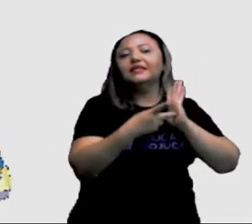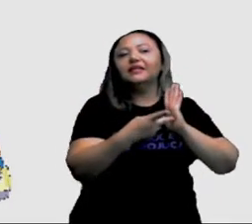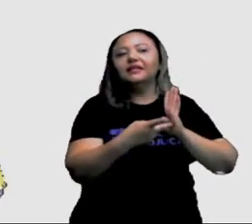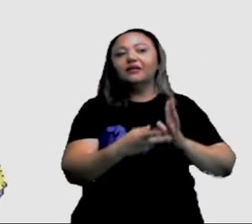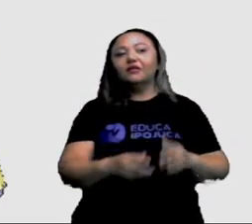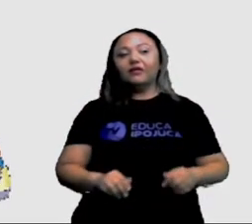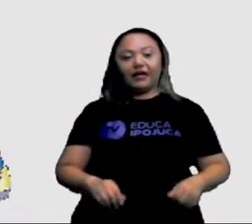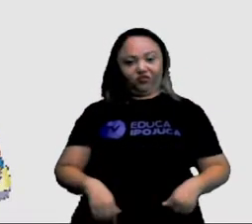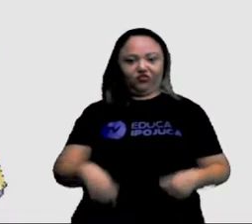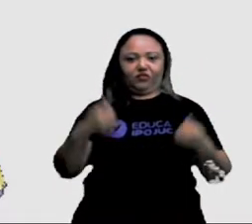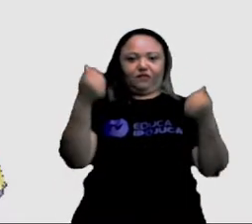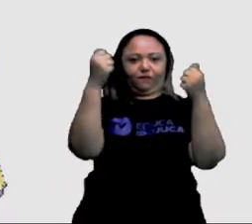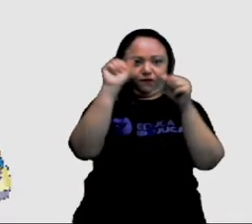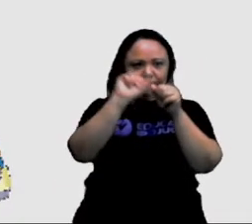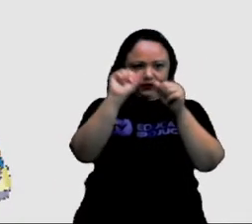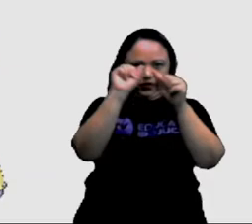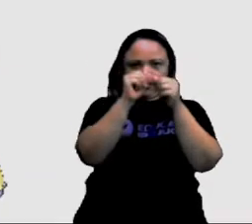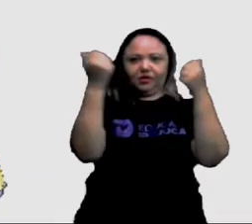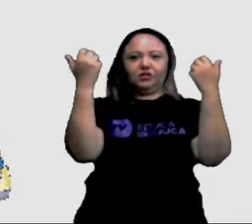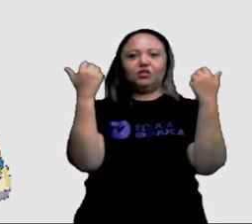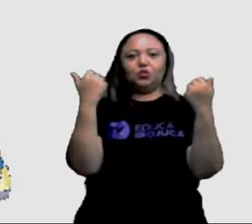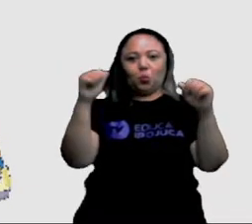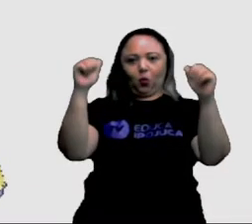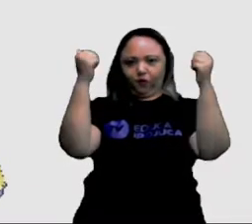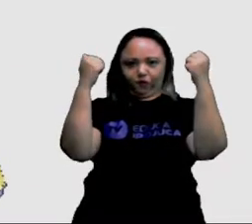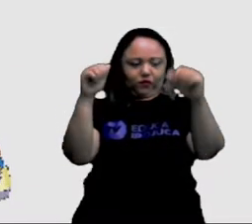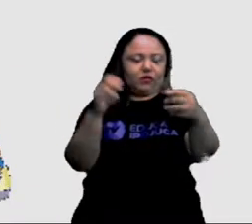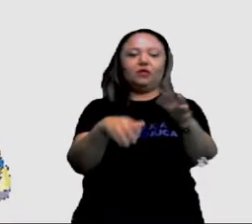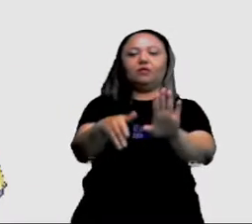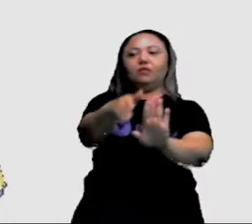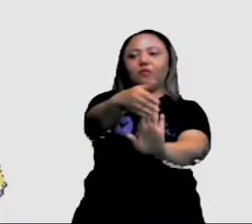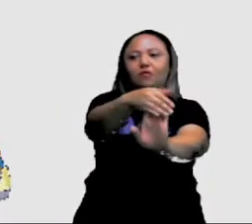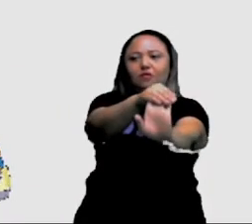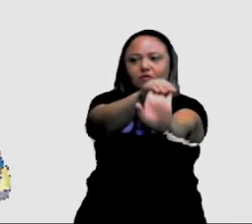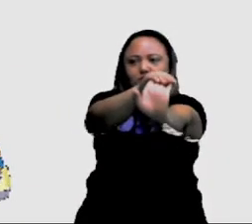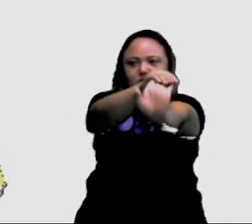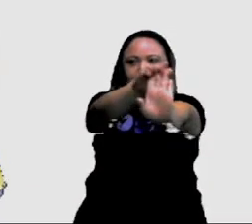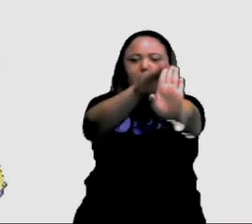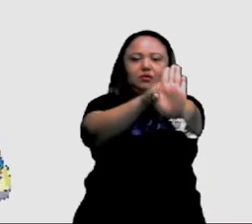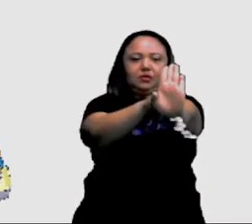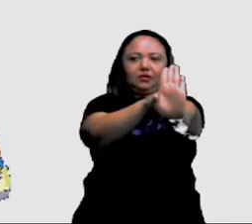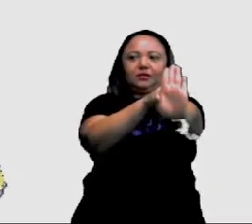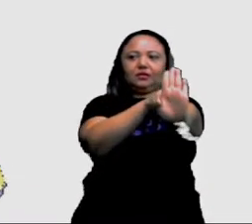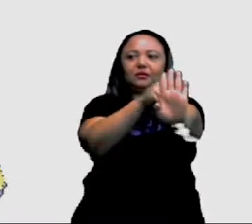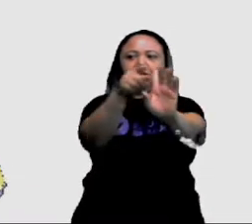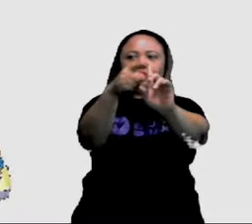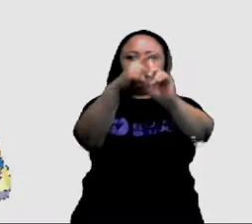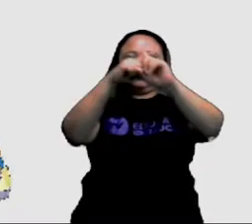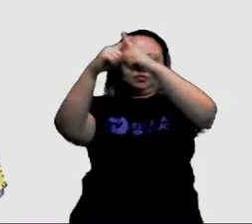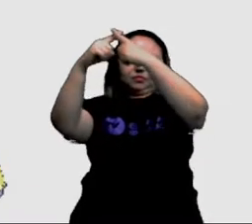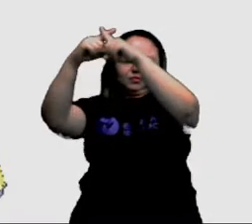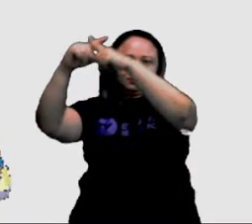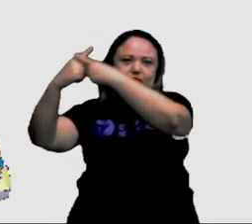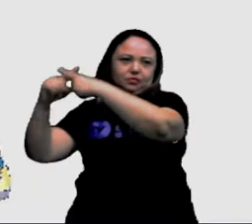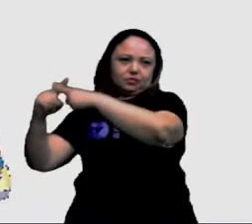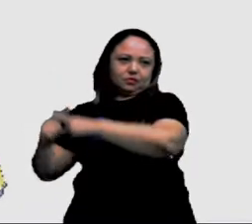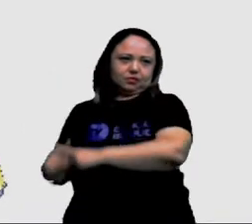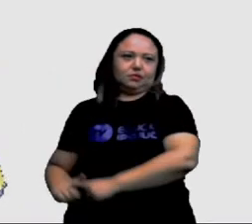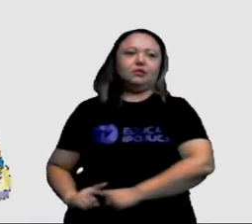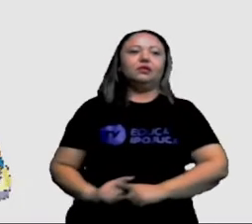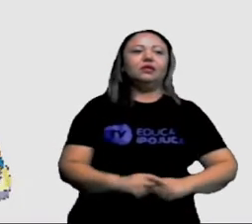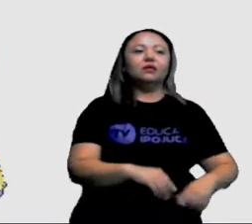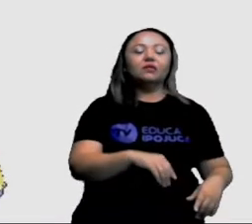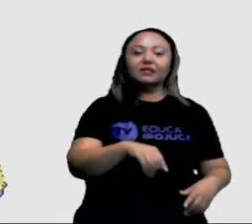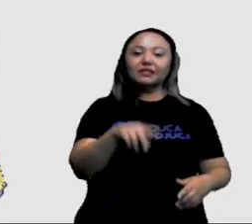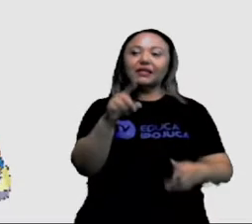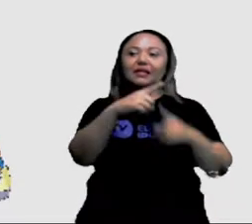de realizar movimentos em certas articulações com apropriada amplitude de movimento. Ou seja, ela